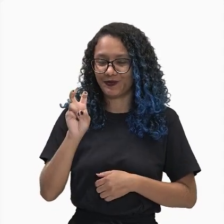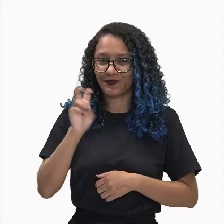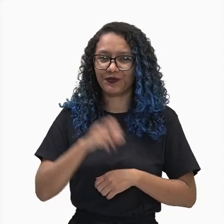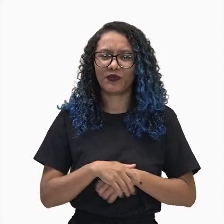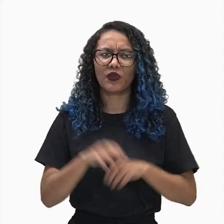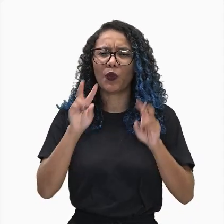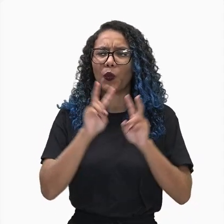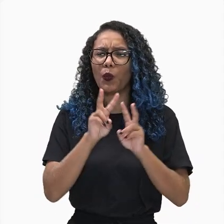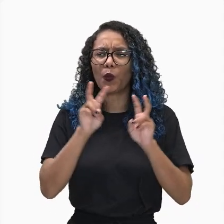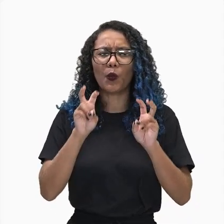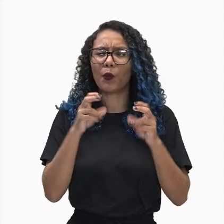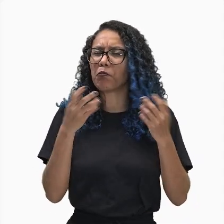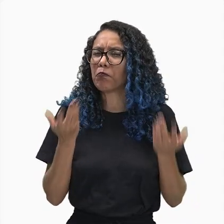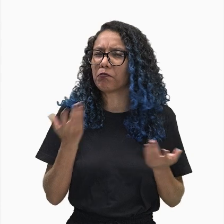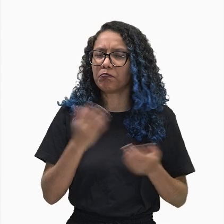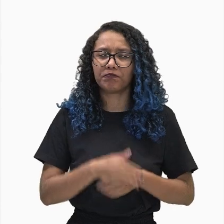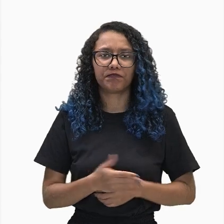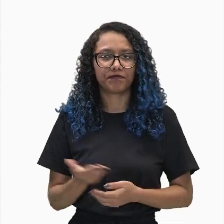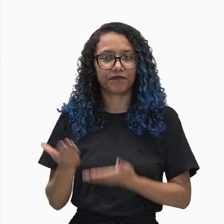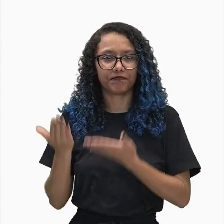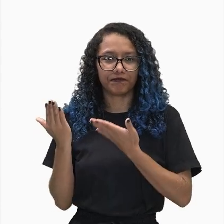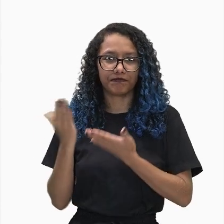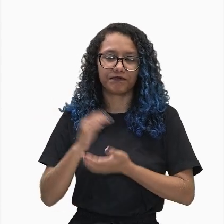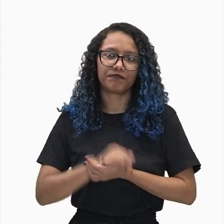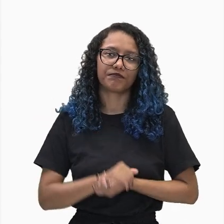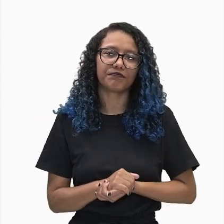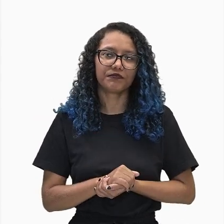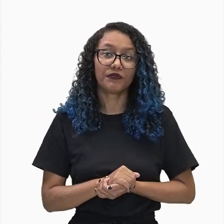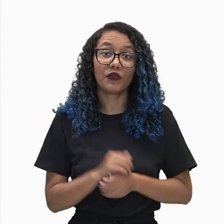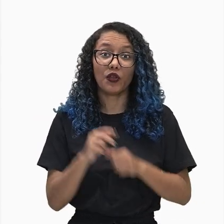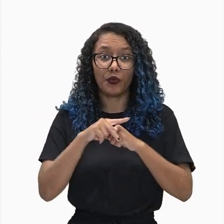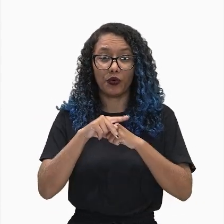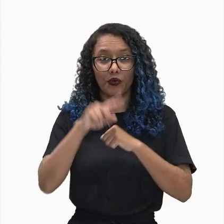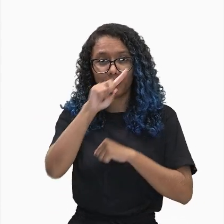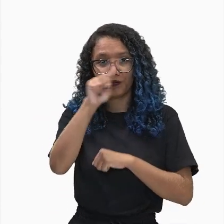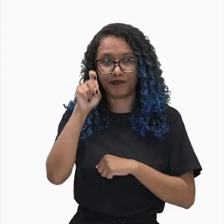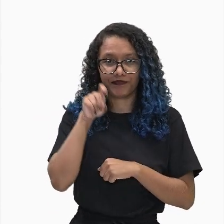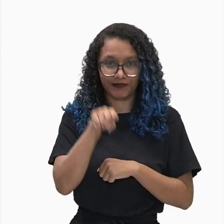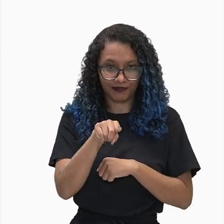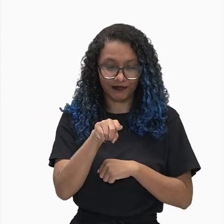Aula de número 5, objeto de conhecimento, pronombres